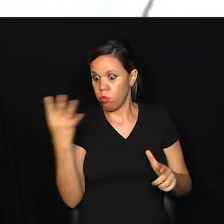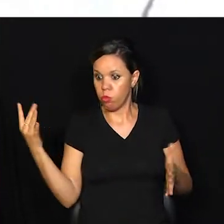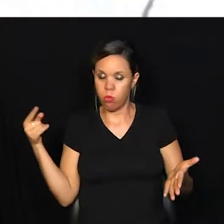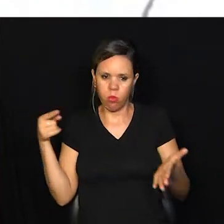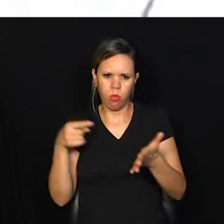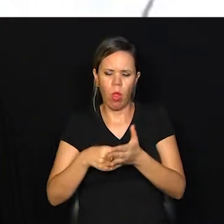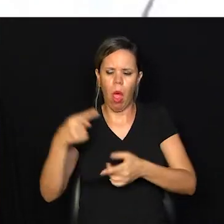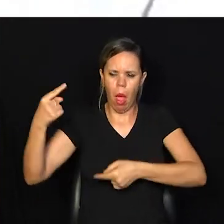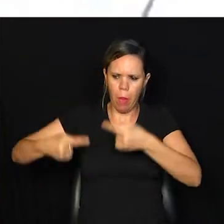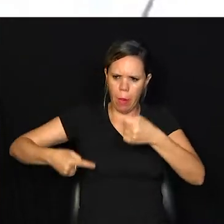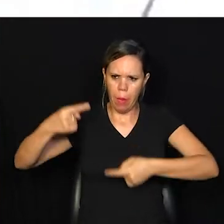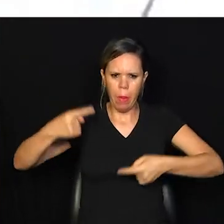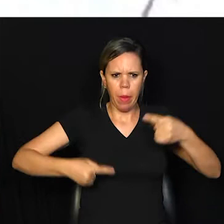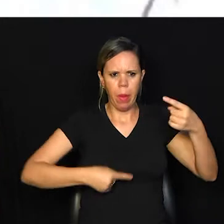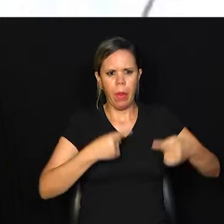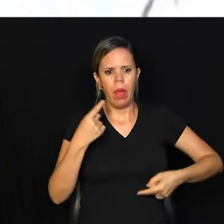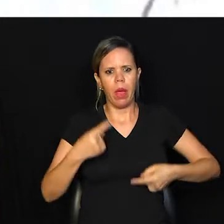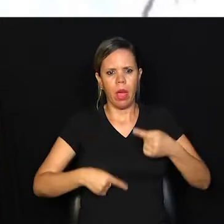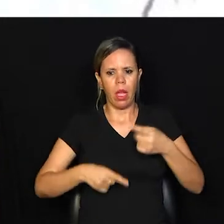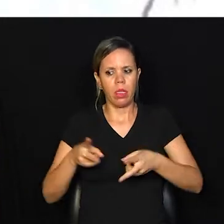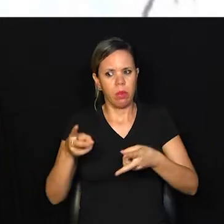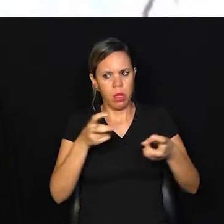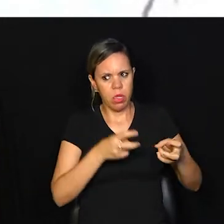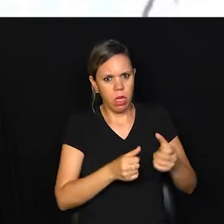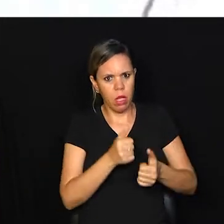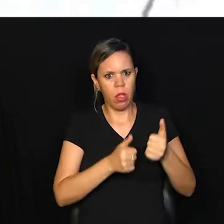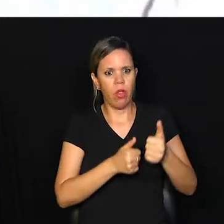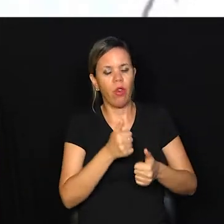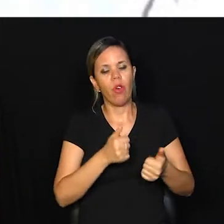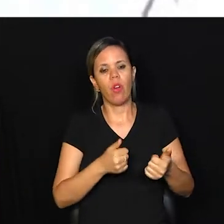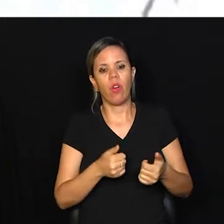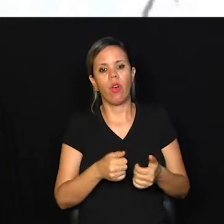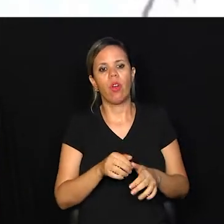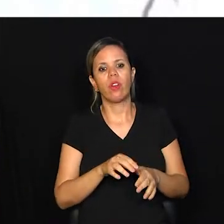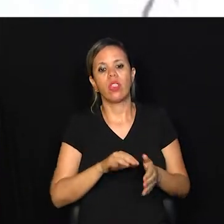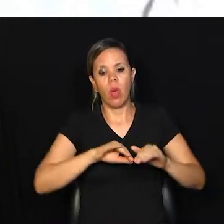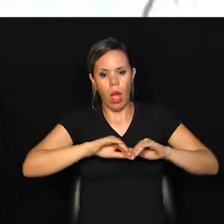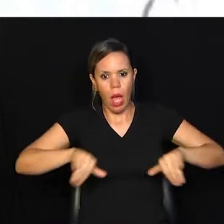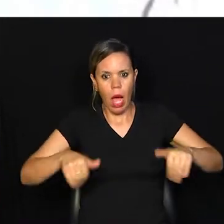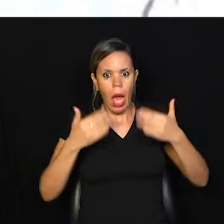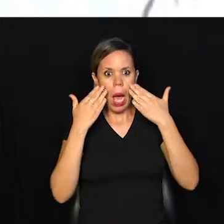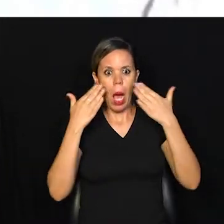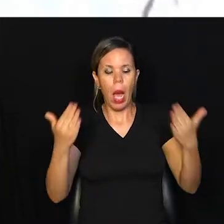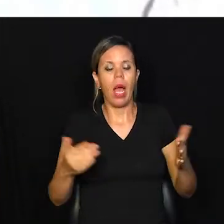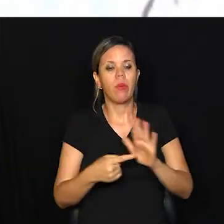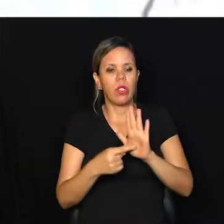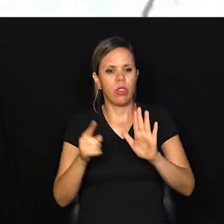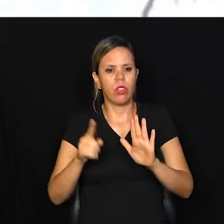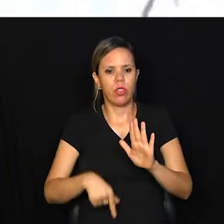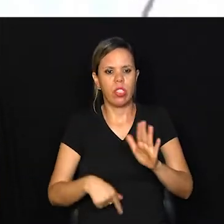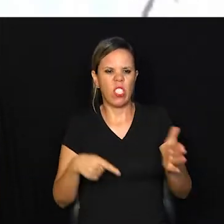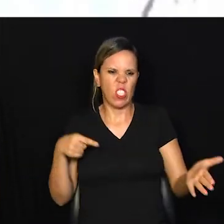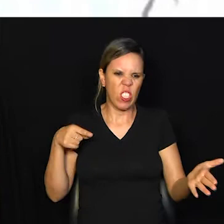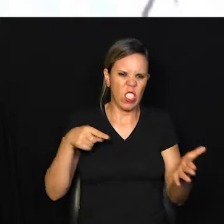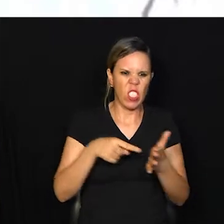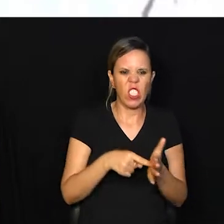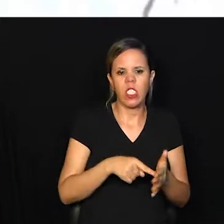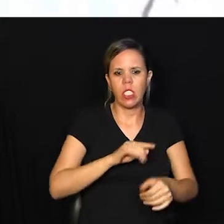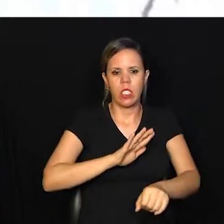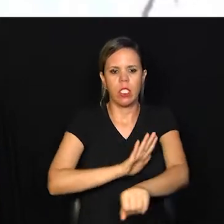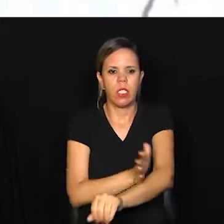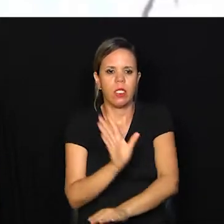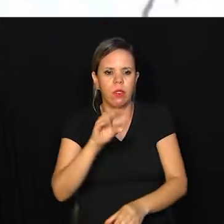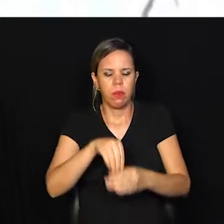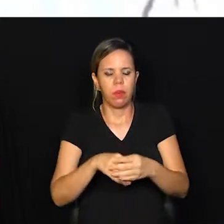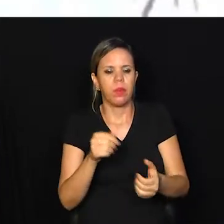de debate, a gente percebe que jogadores estão quebrando o silenciamento no que diz respeito a denunciar casos de